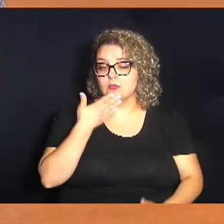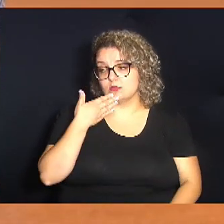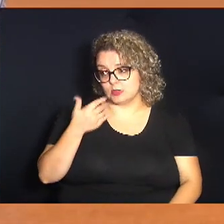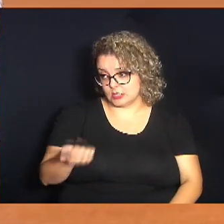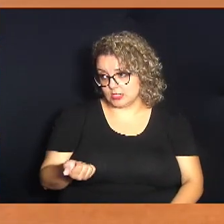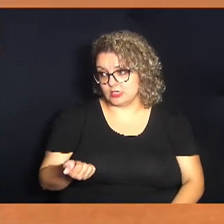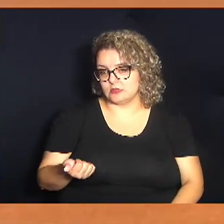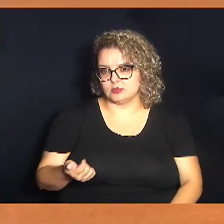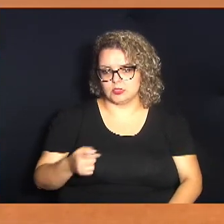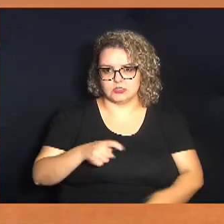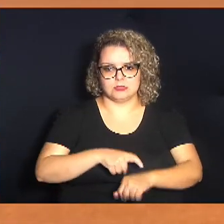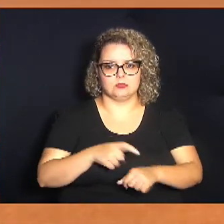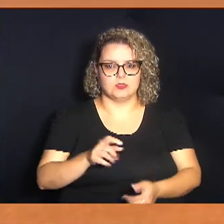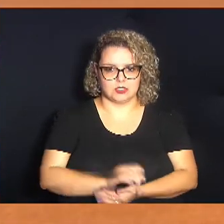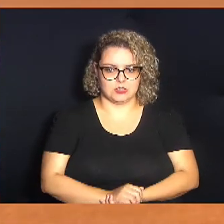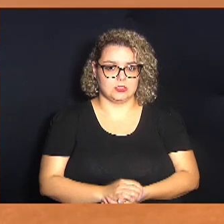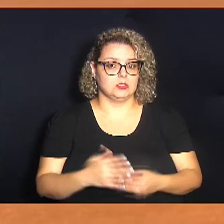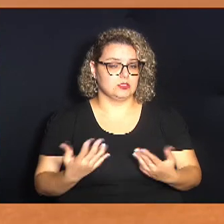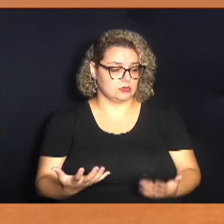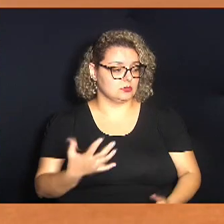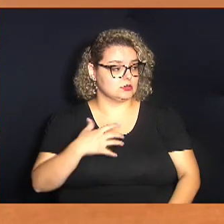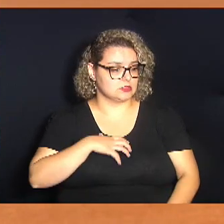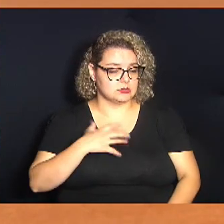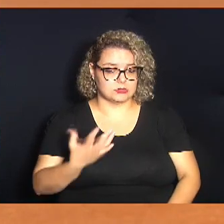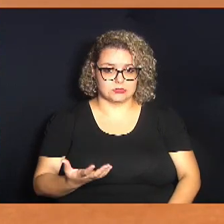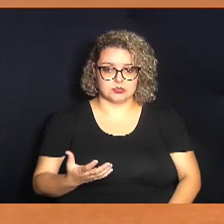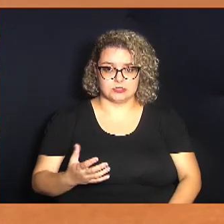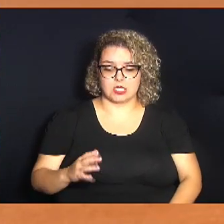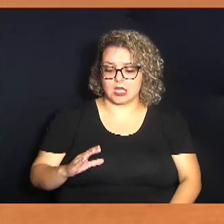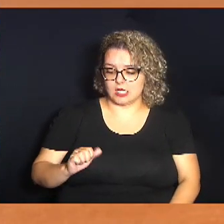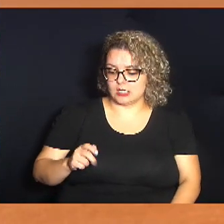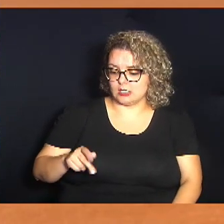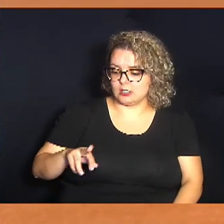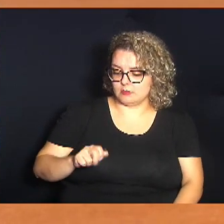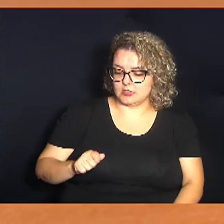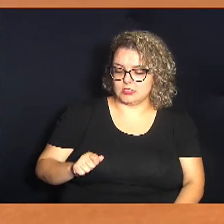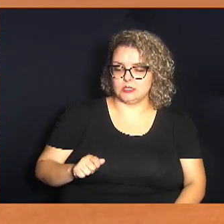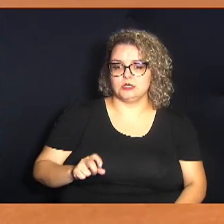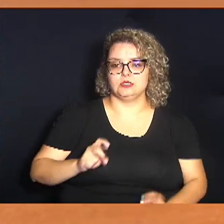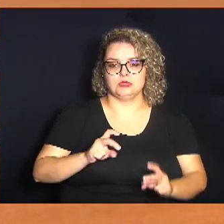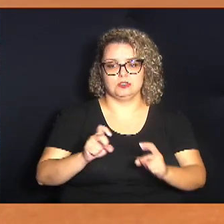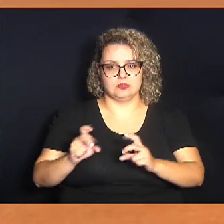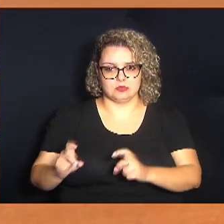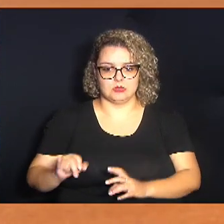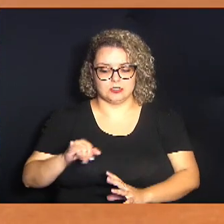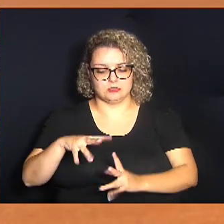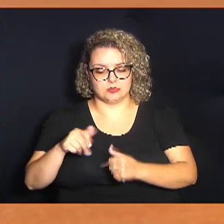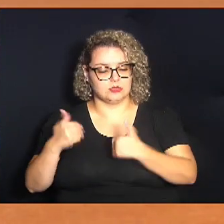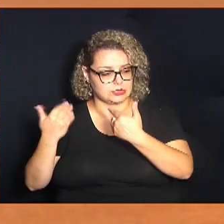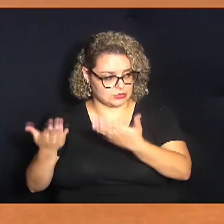essa situação. Então, dessa forma, a Câmara de Comércio Exterior de Campinas e Região,